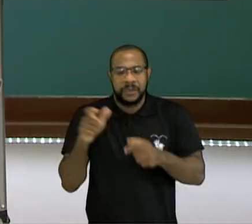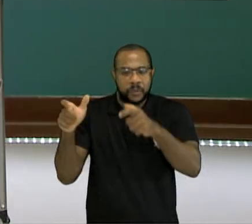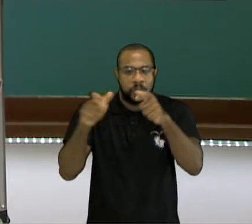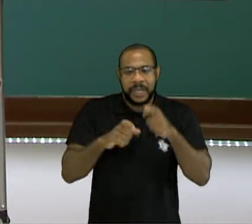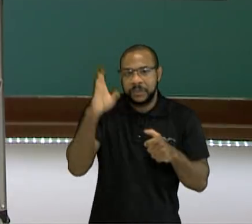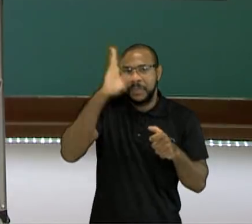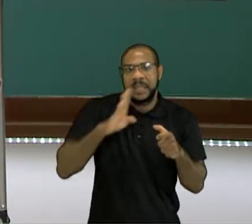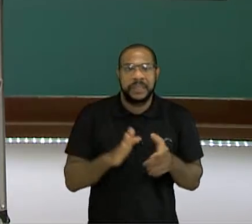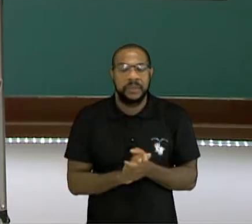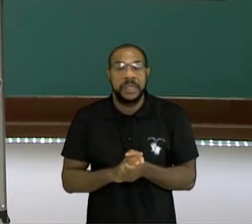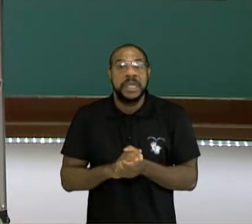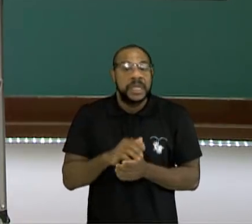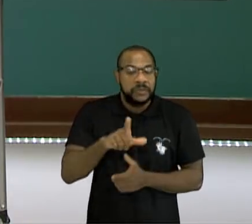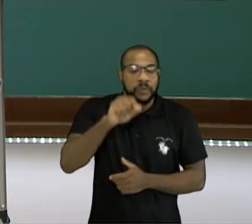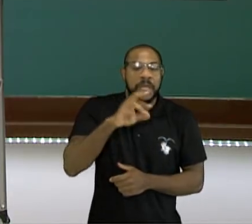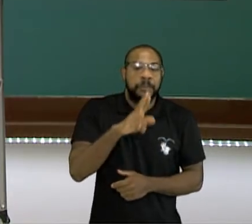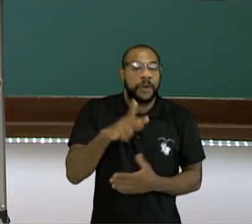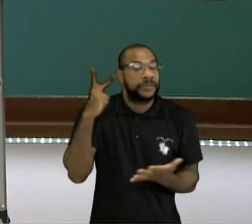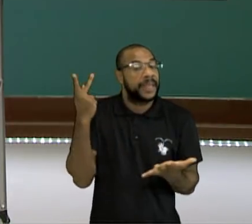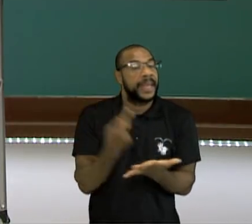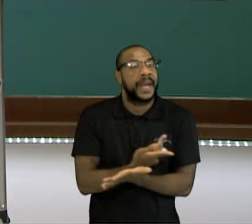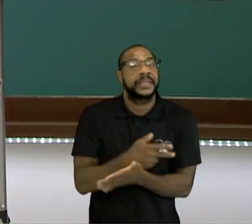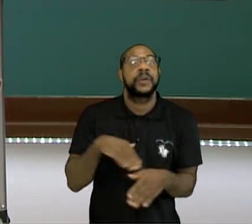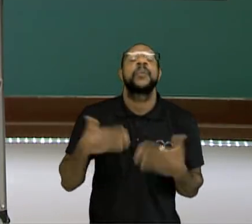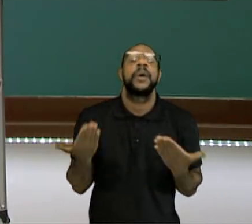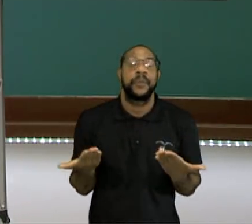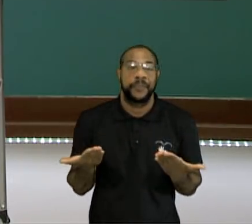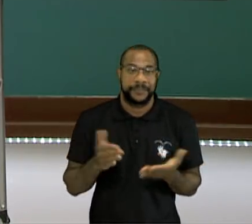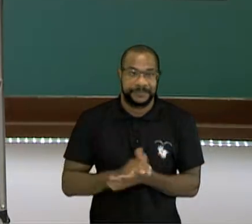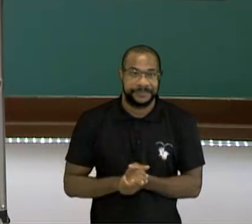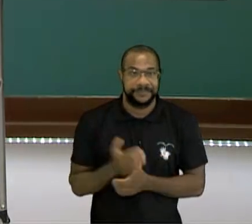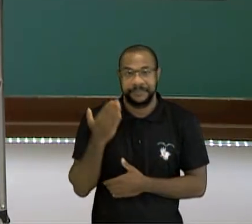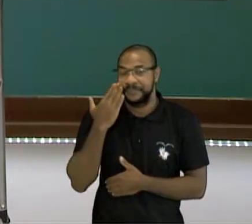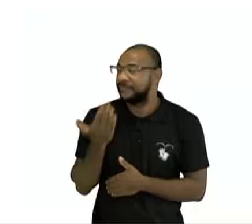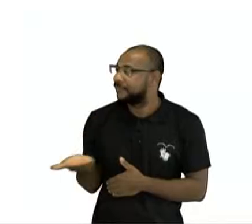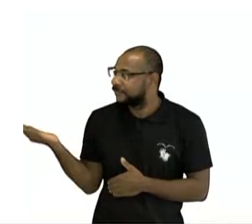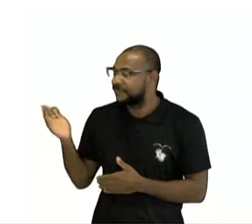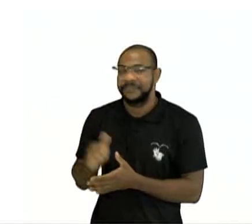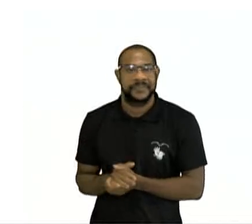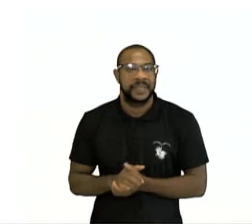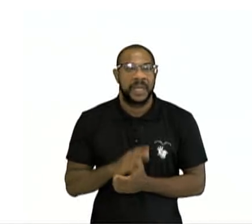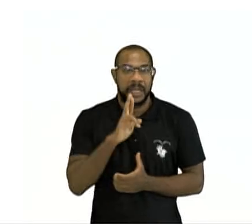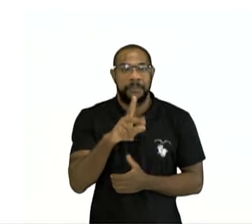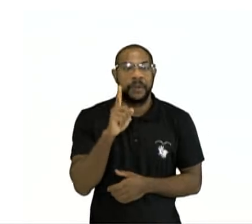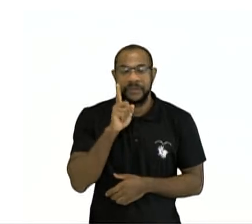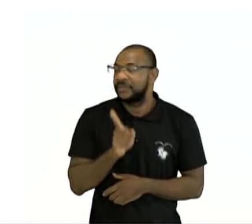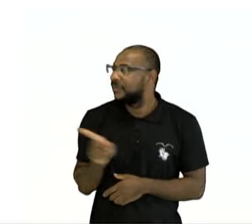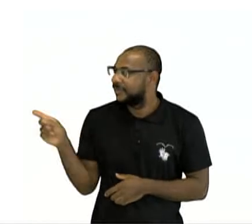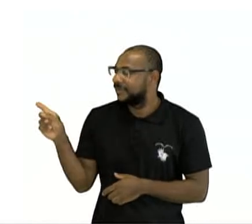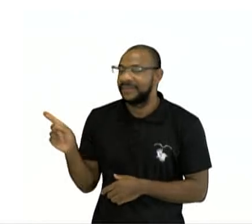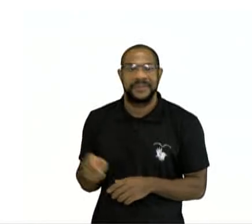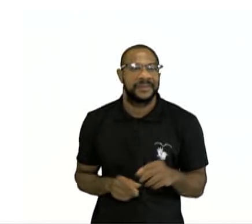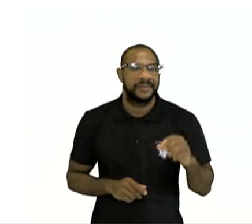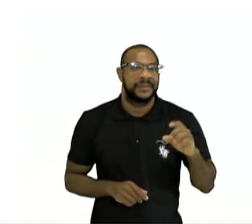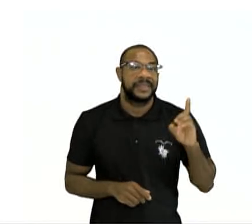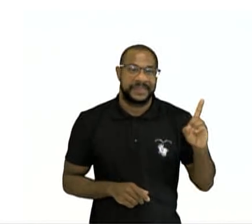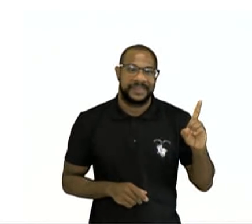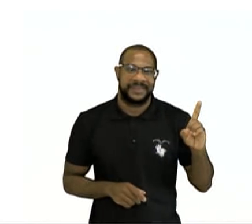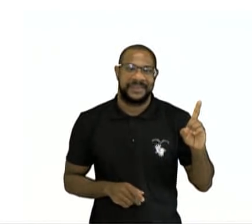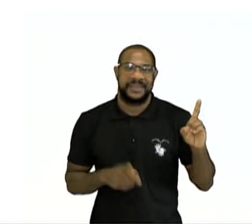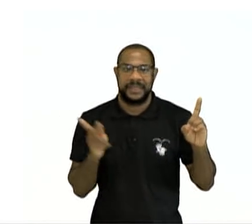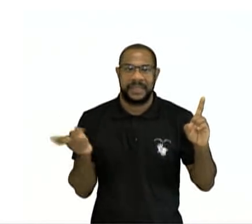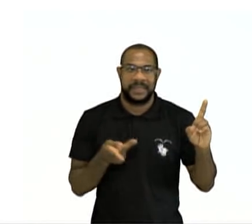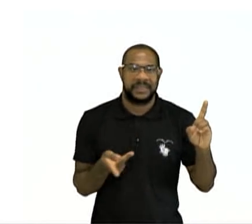é incorreto. Então, a resposta ali é a letra D. A grande variação